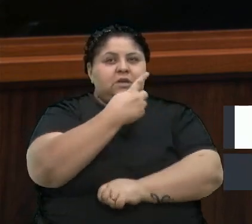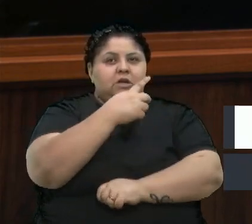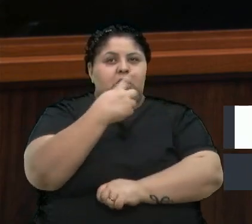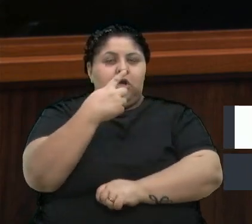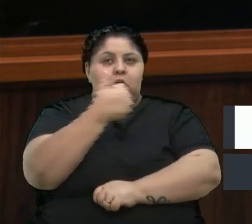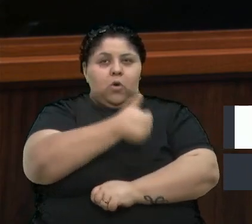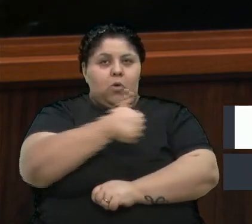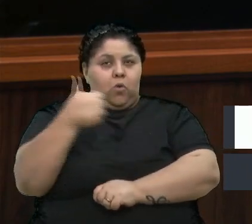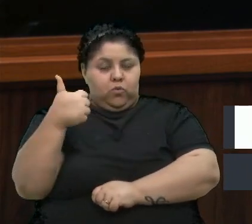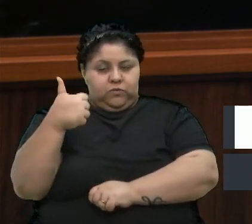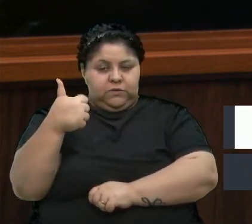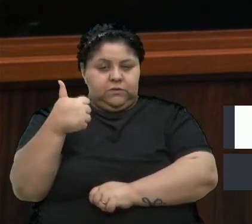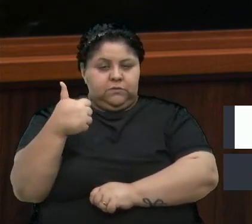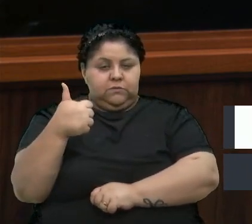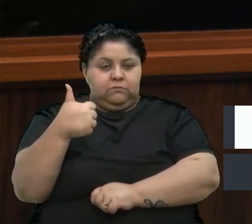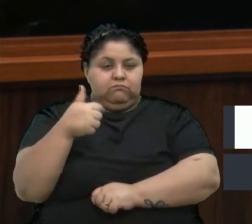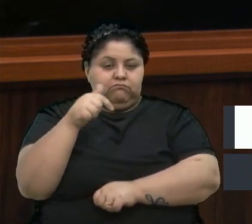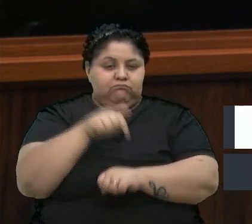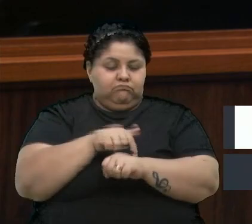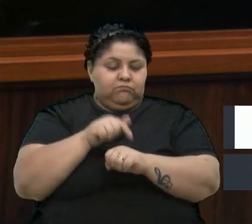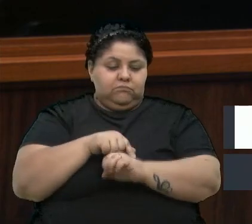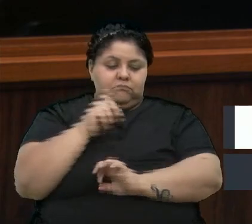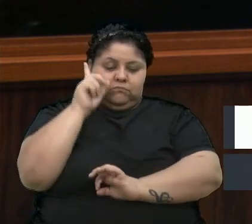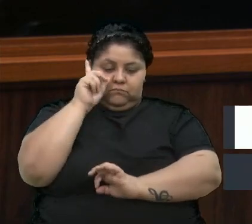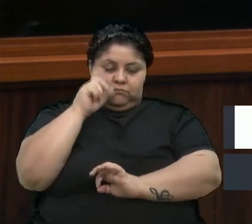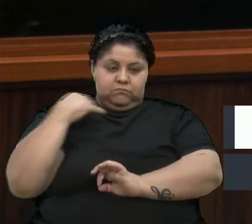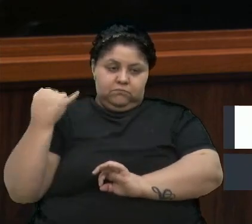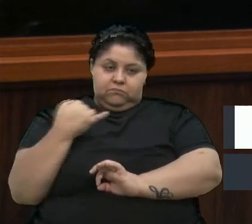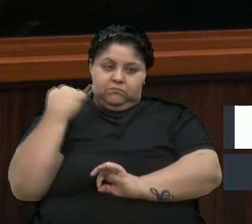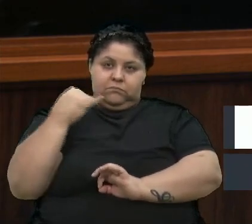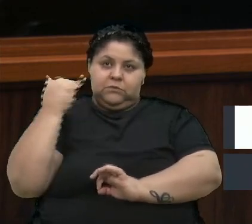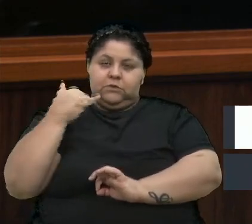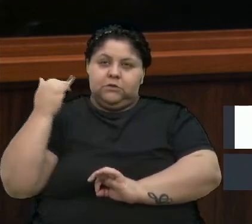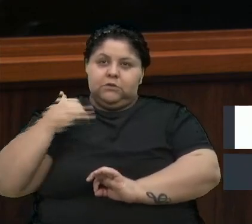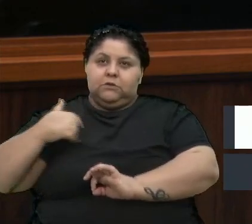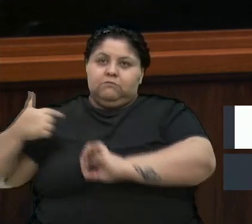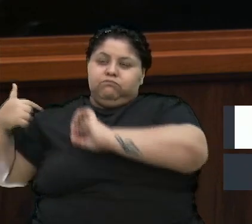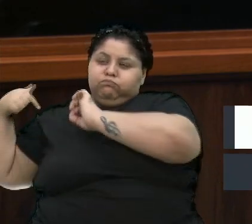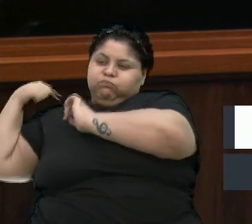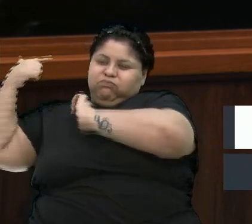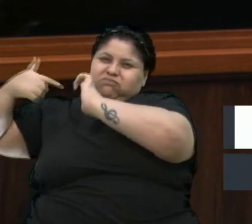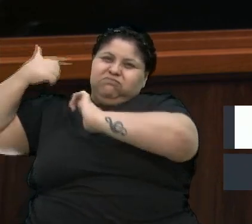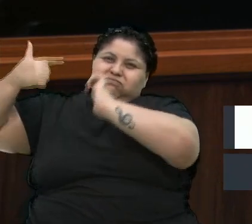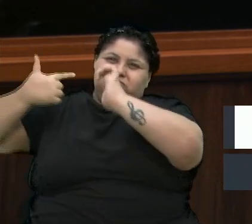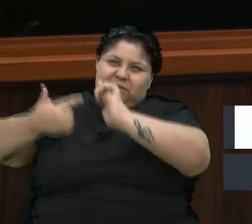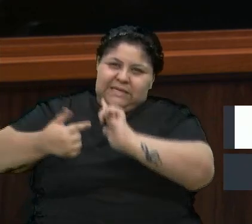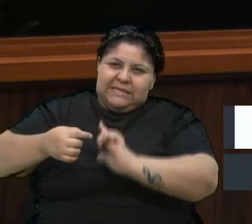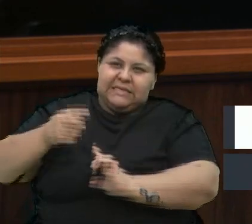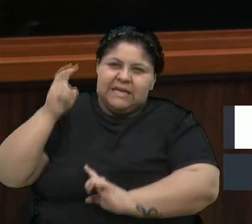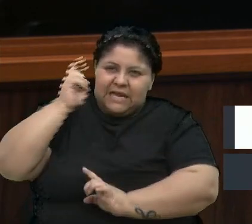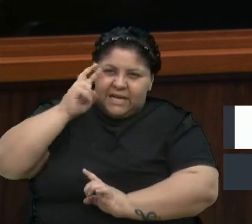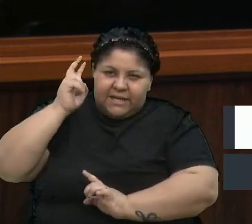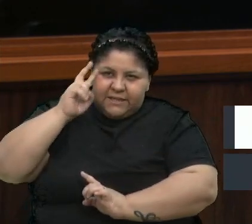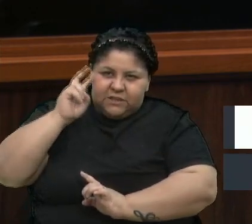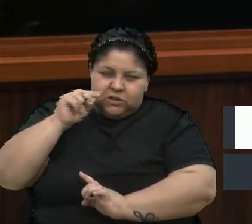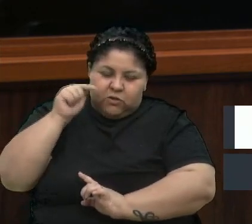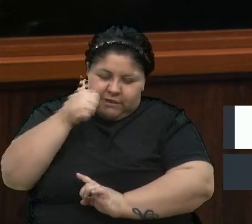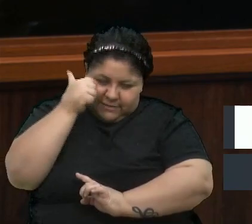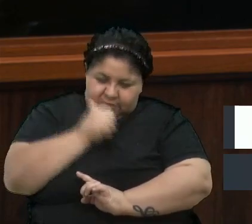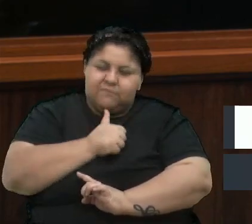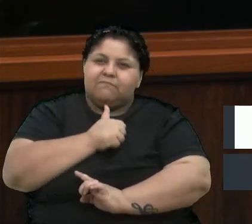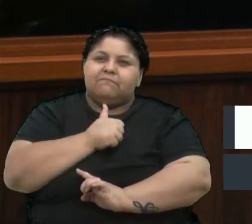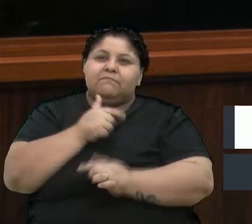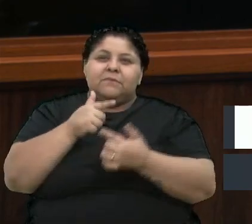é um momento importante para a gente resgatar a história destas mulheres, mas também